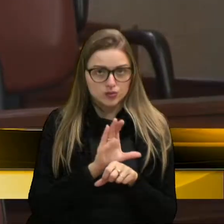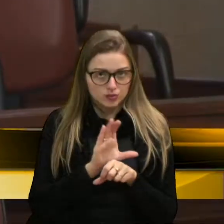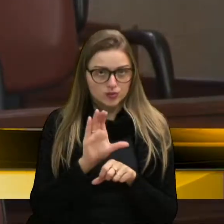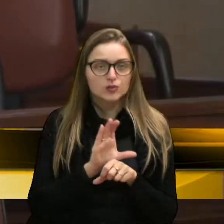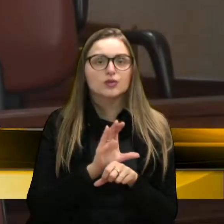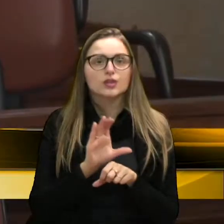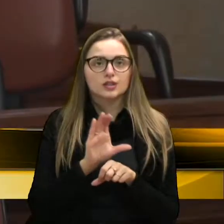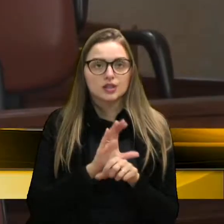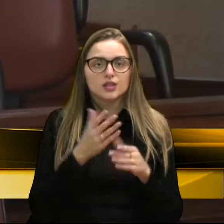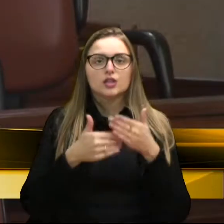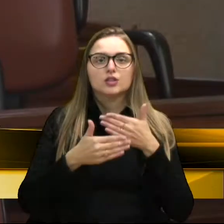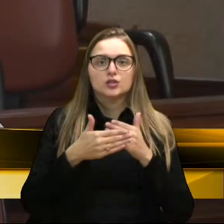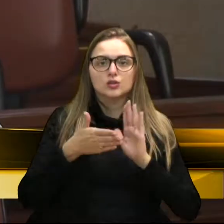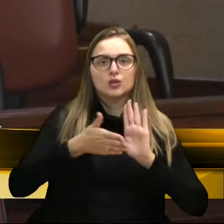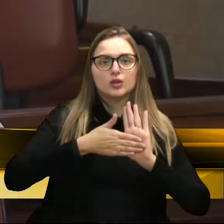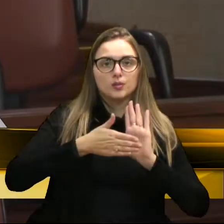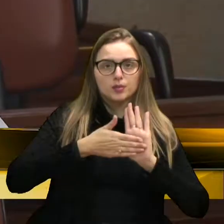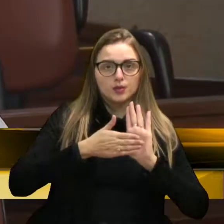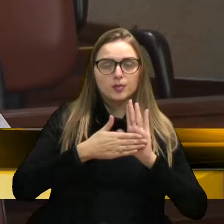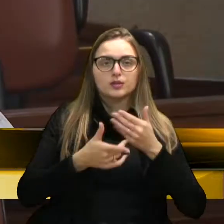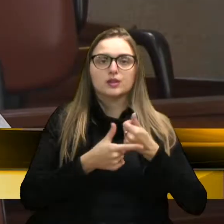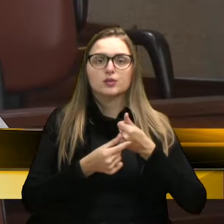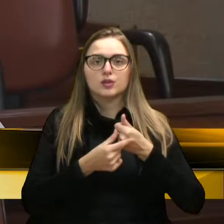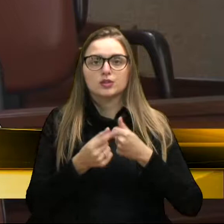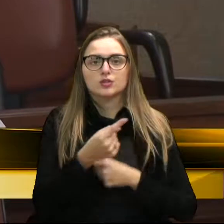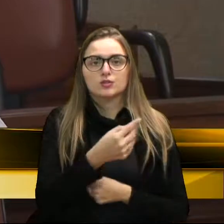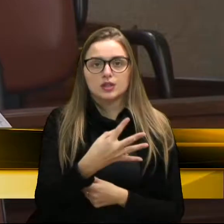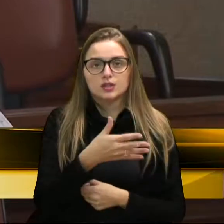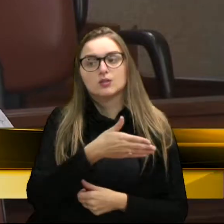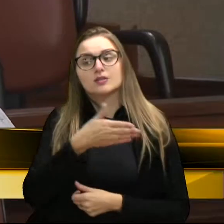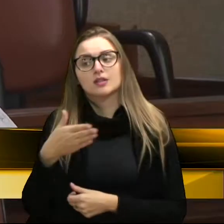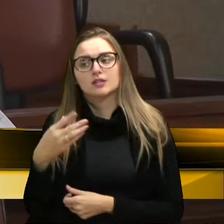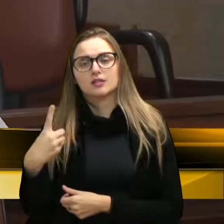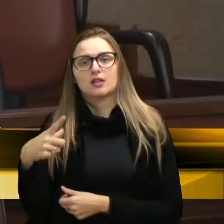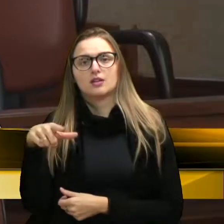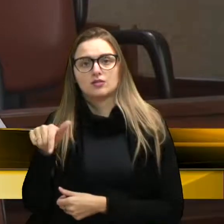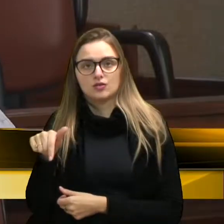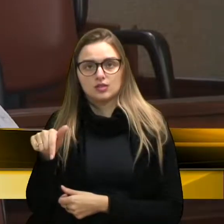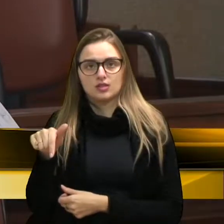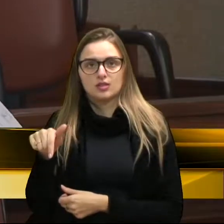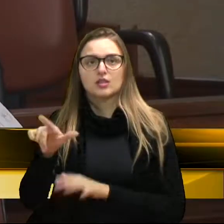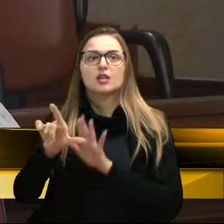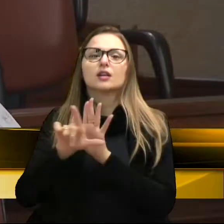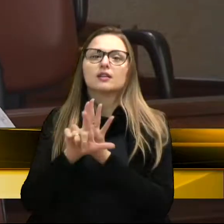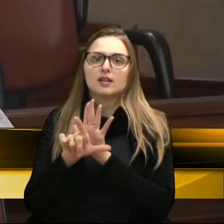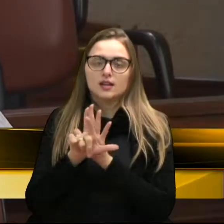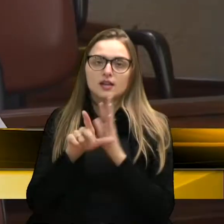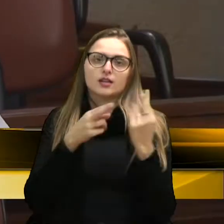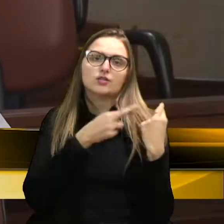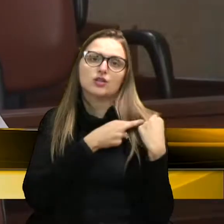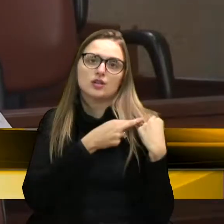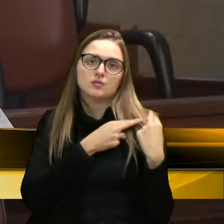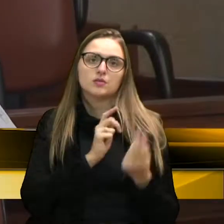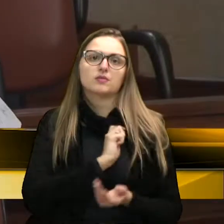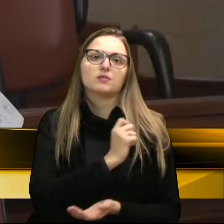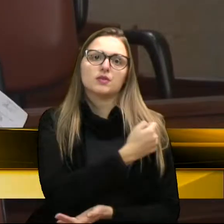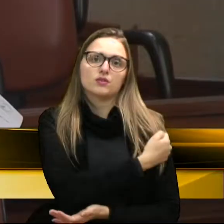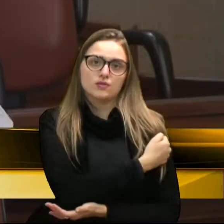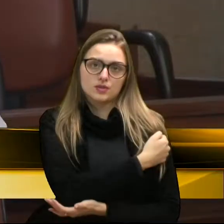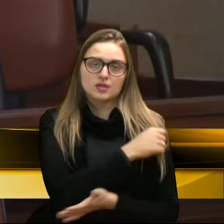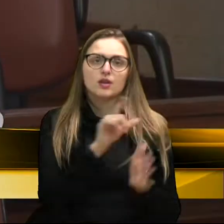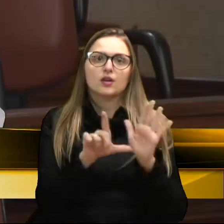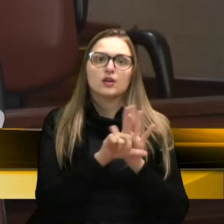constitucionalização da matéria originada nos artigos 14 a 17 da Lei de Responsabilidade Fiscal,